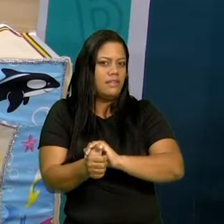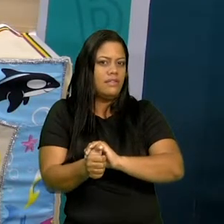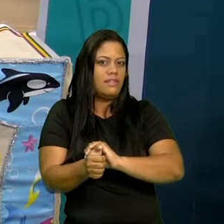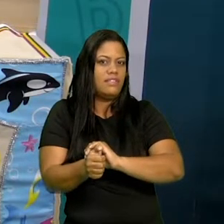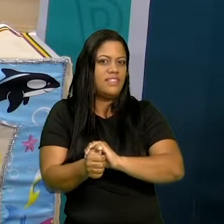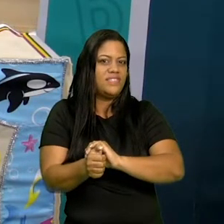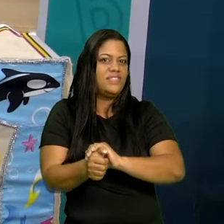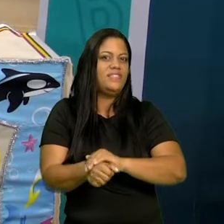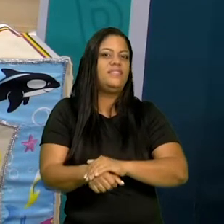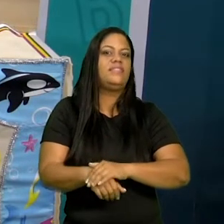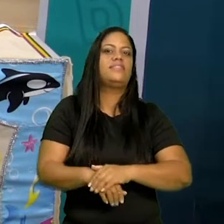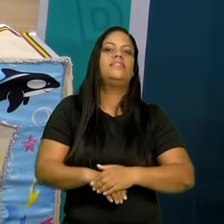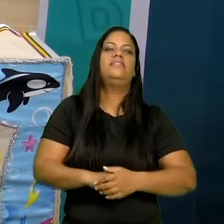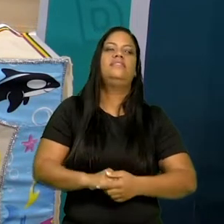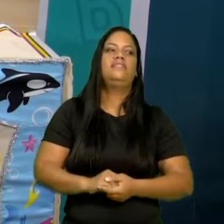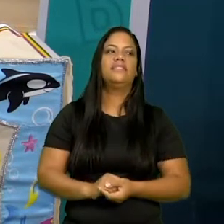tartaruga